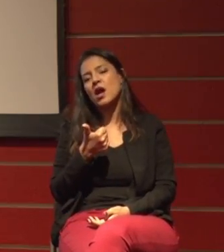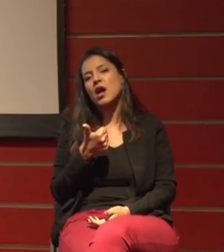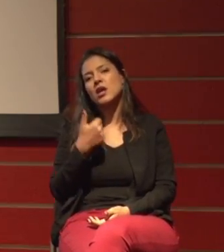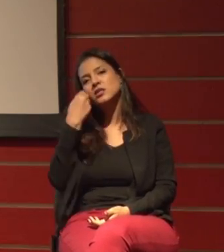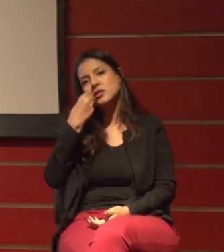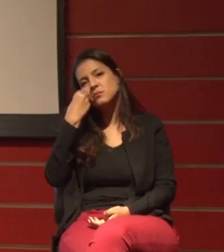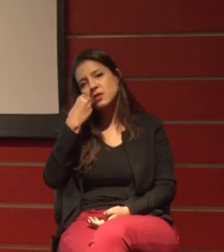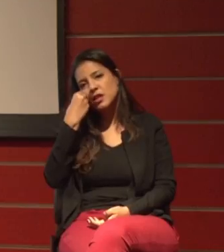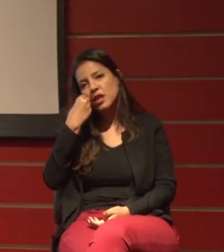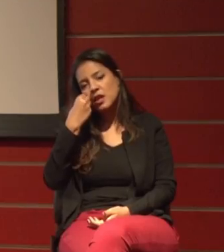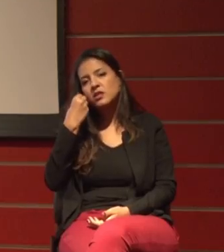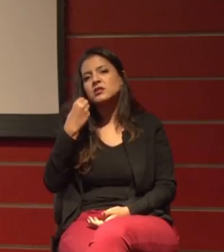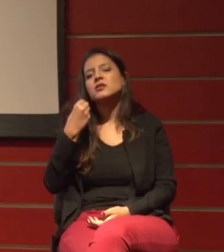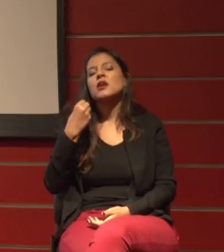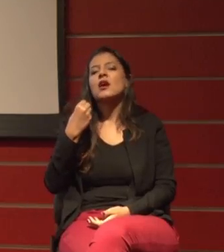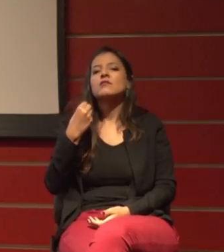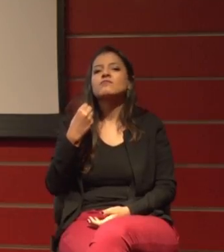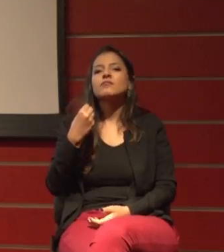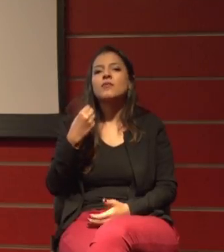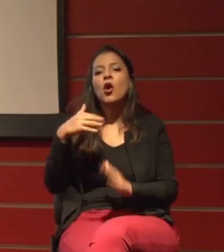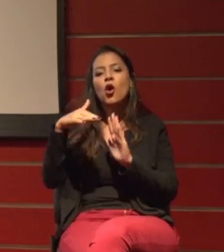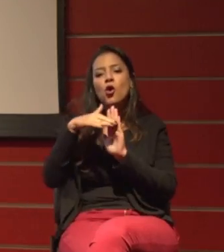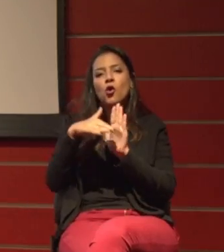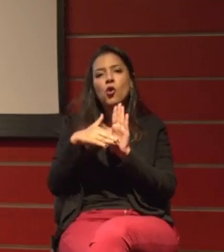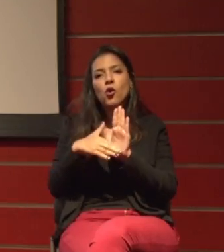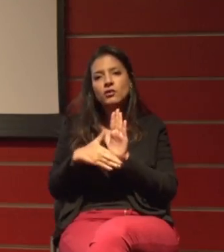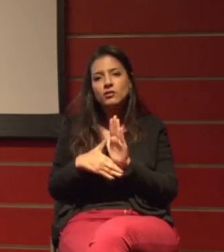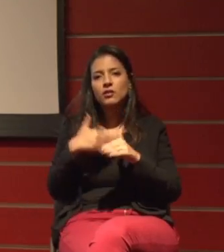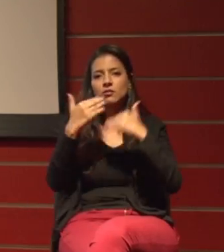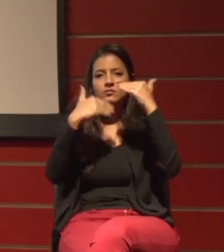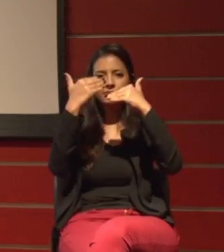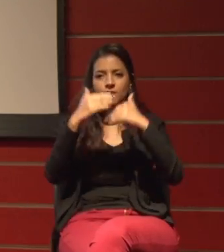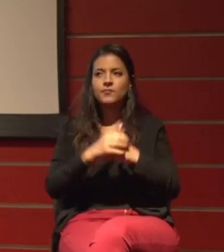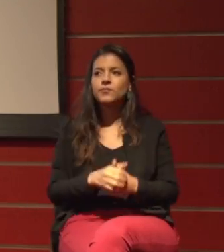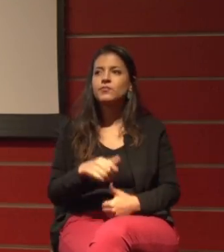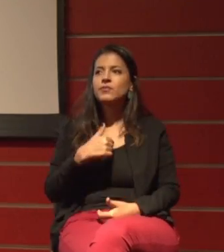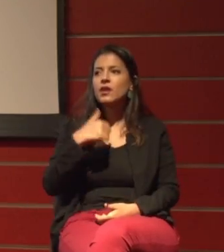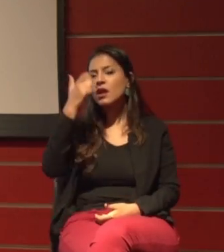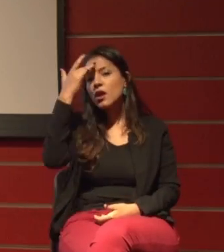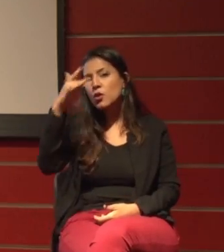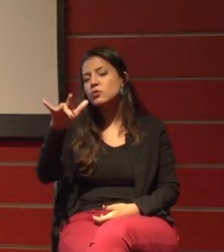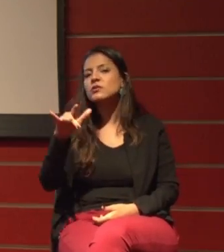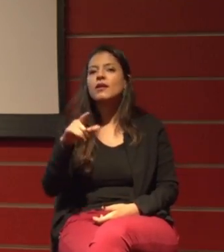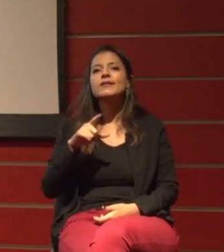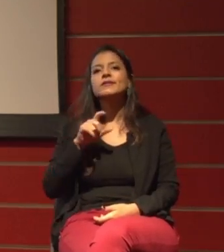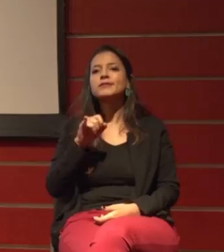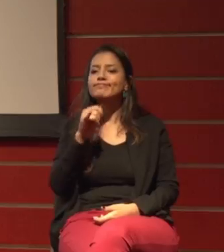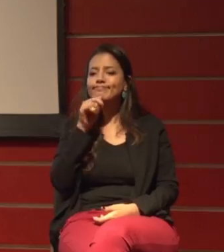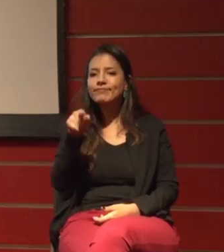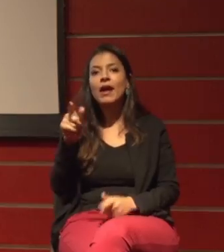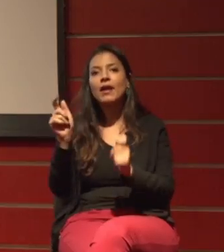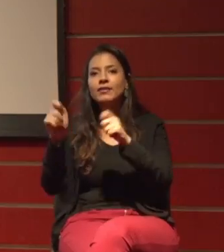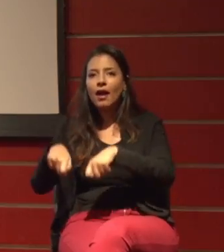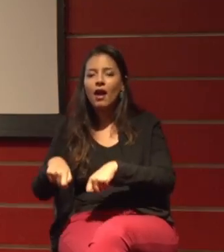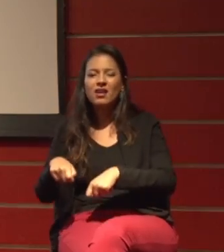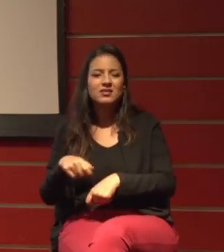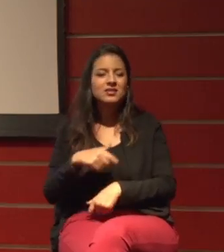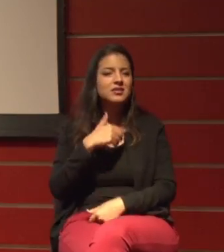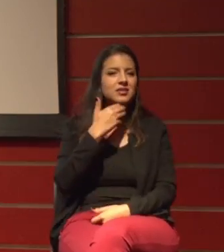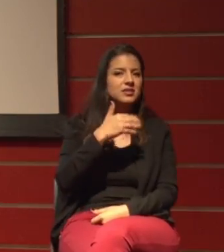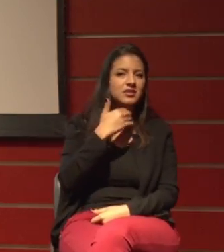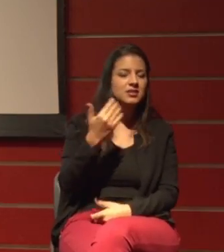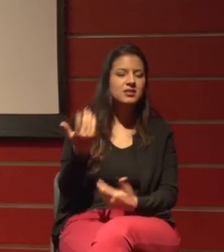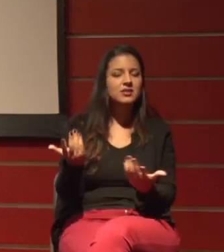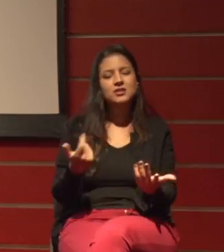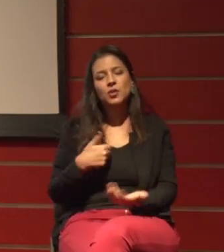roteiro né então assim eu não sei se se eu já posso dizer que algo funciona para mim ou não né Por por não